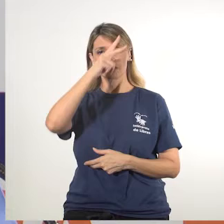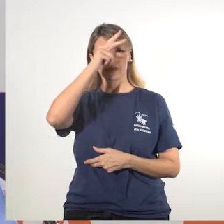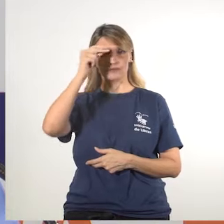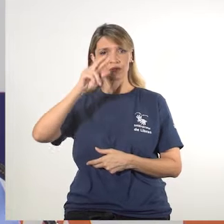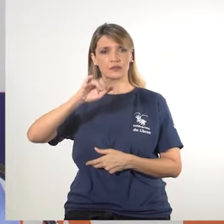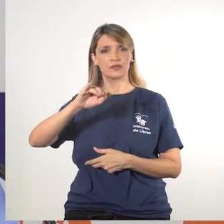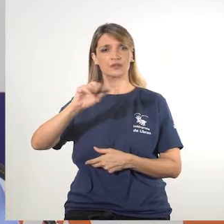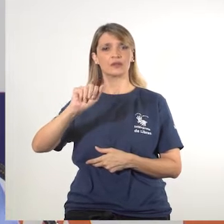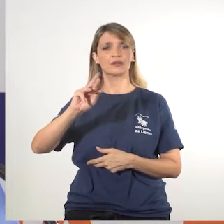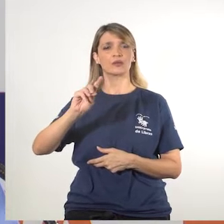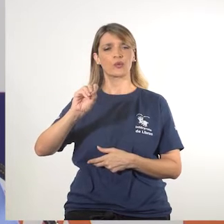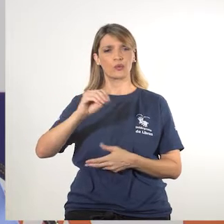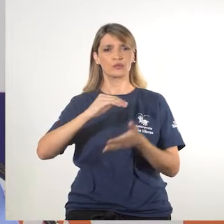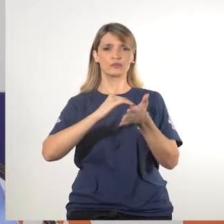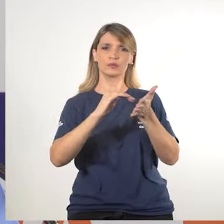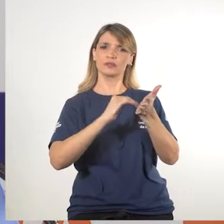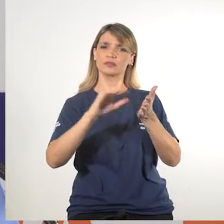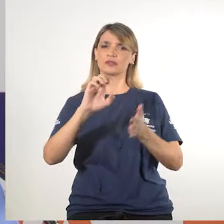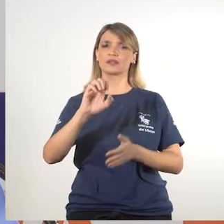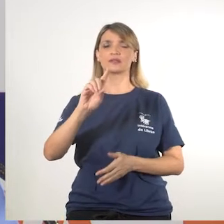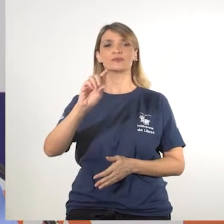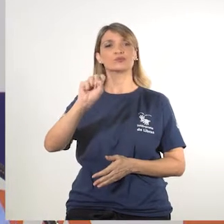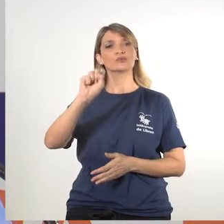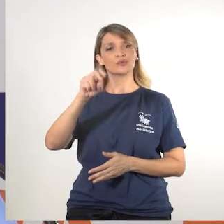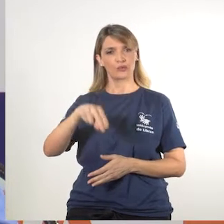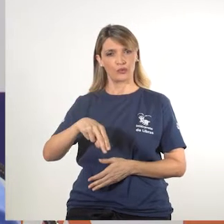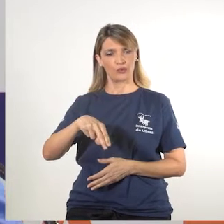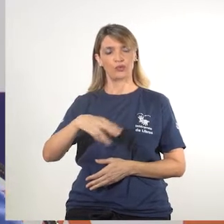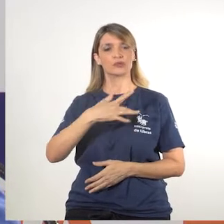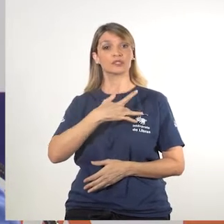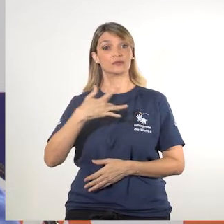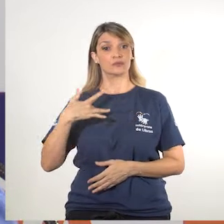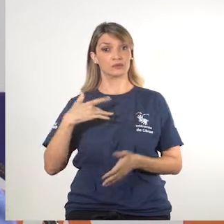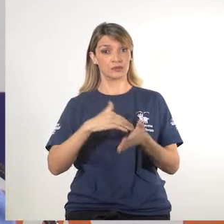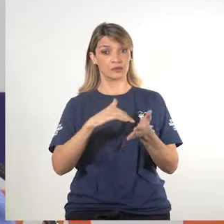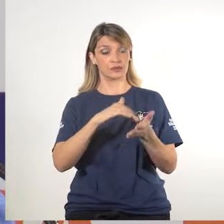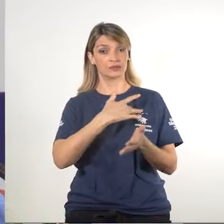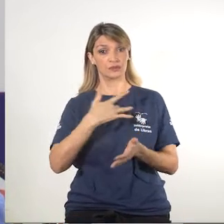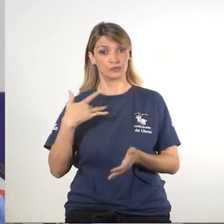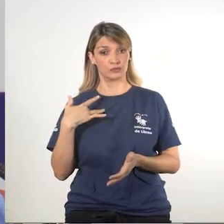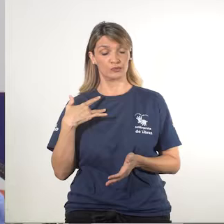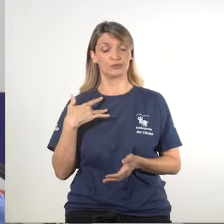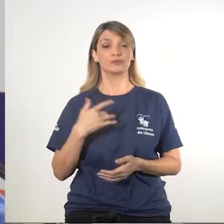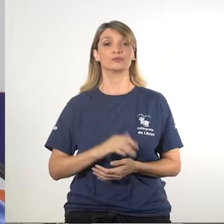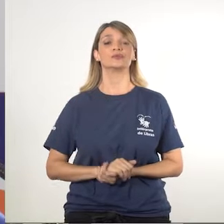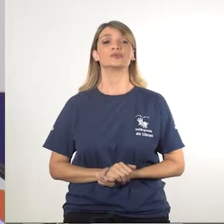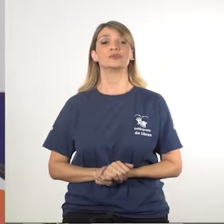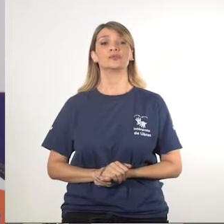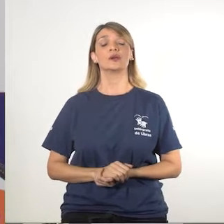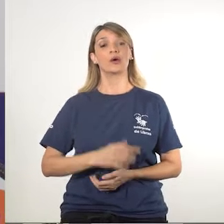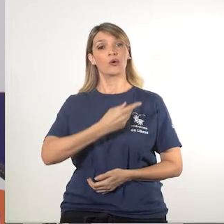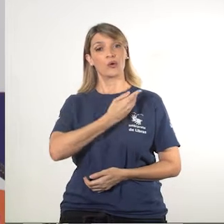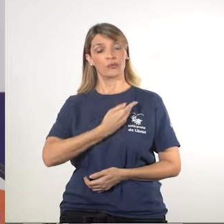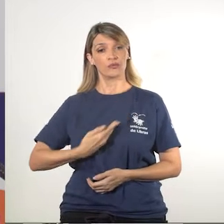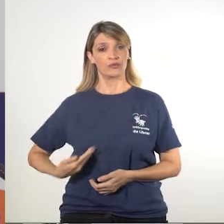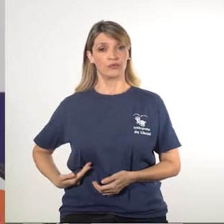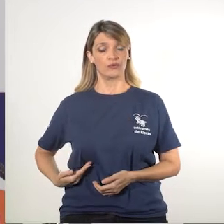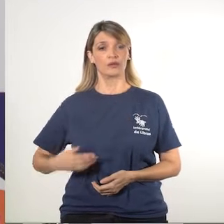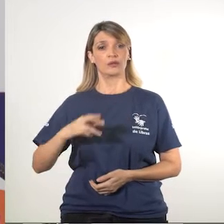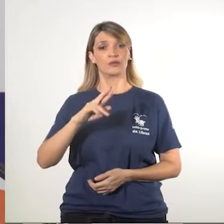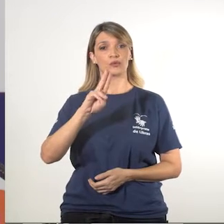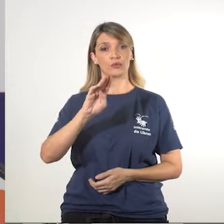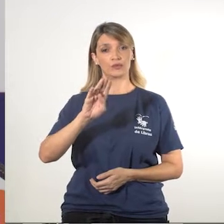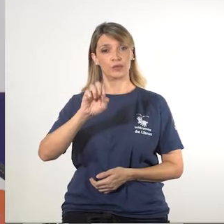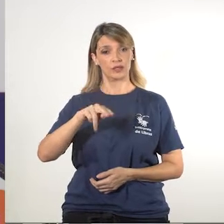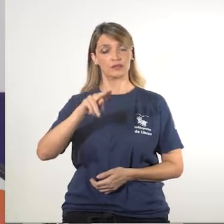Nunes, secretário Edson Aparecido, da Saúde, secretário Rubens Izek, secretário de Governo. Quero agradecer